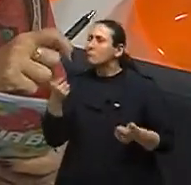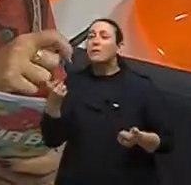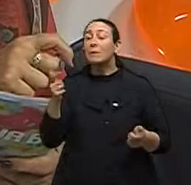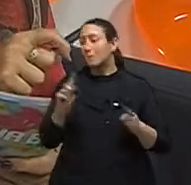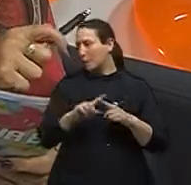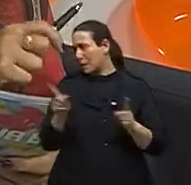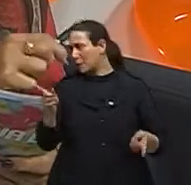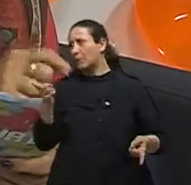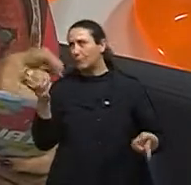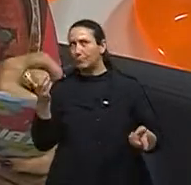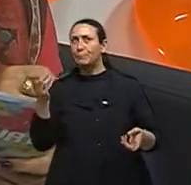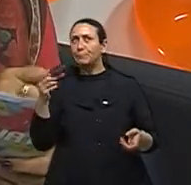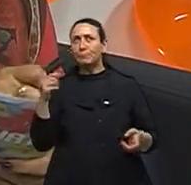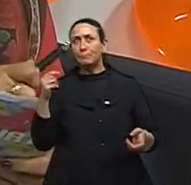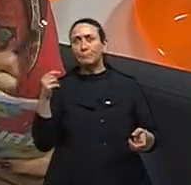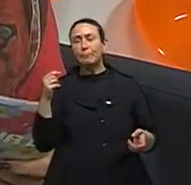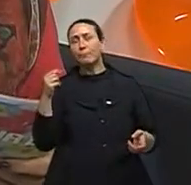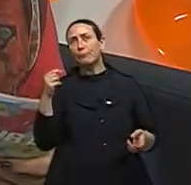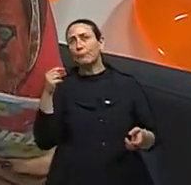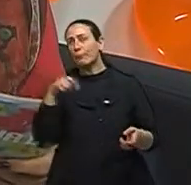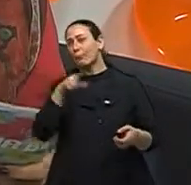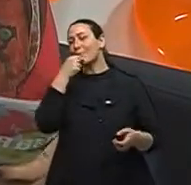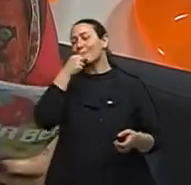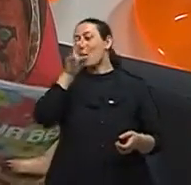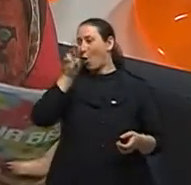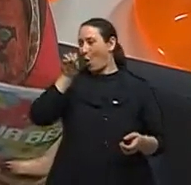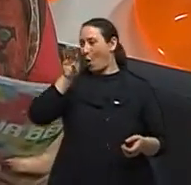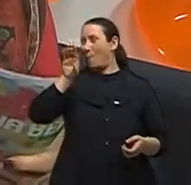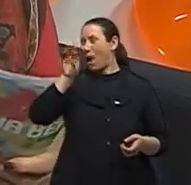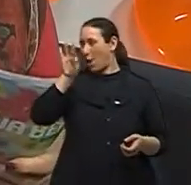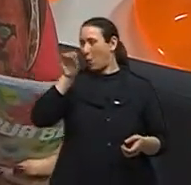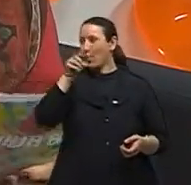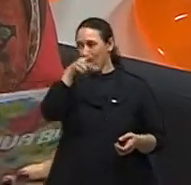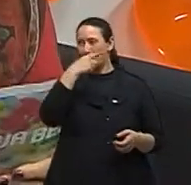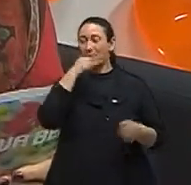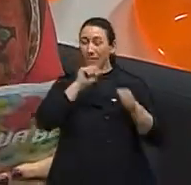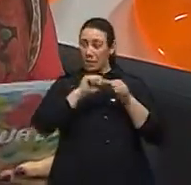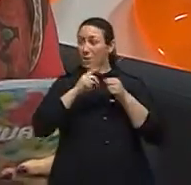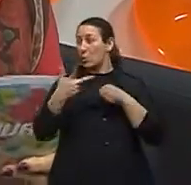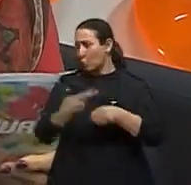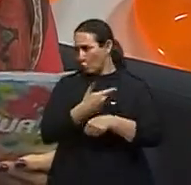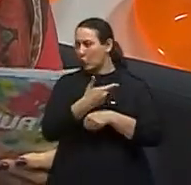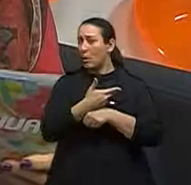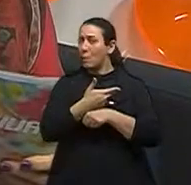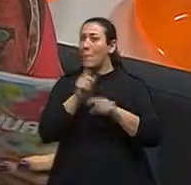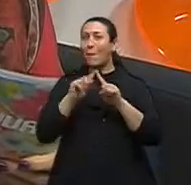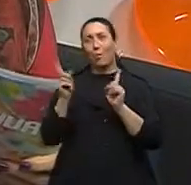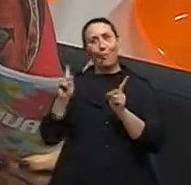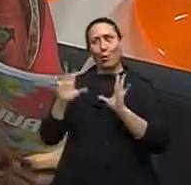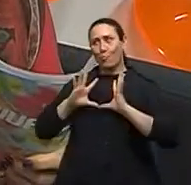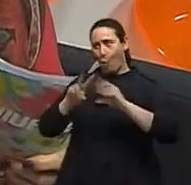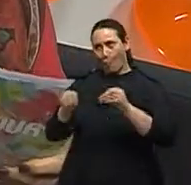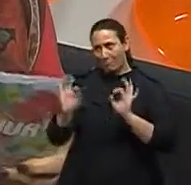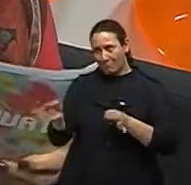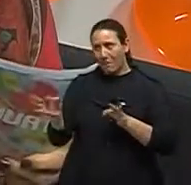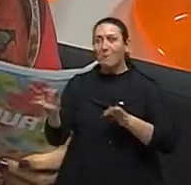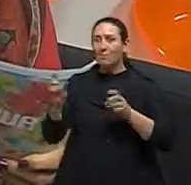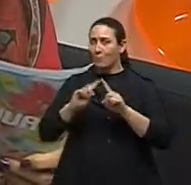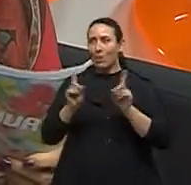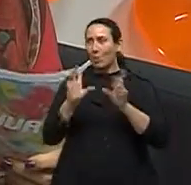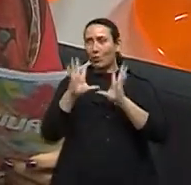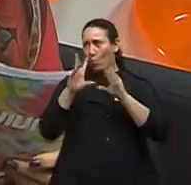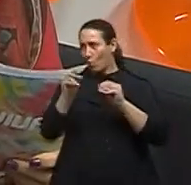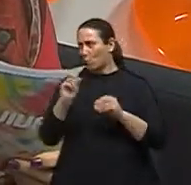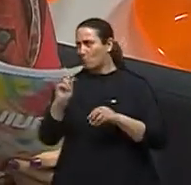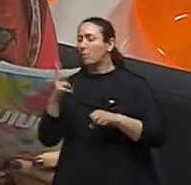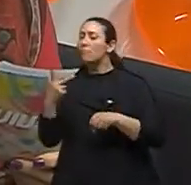Roberto falou que ele fez a cirurgia vamos falar que a cirurgia não são para todos os casos e nem a incidência é alta de